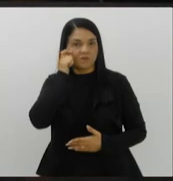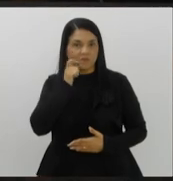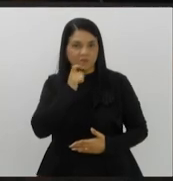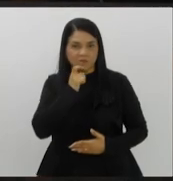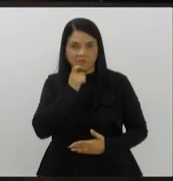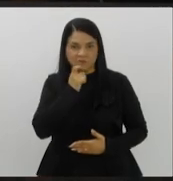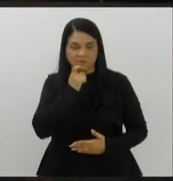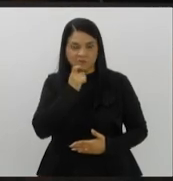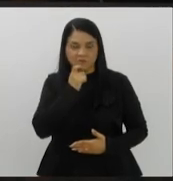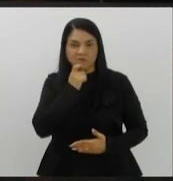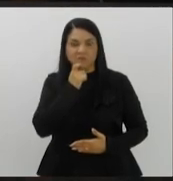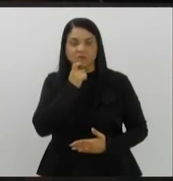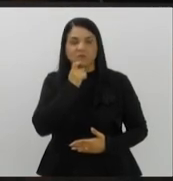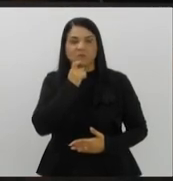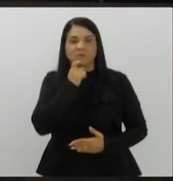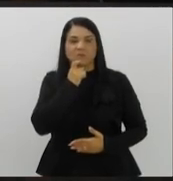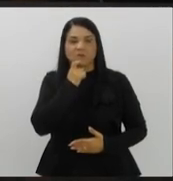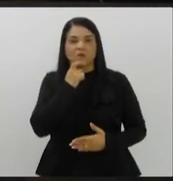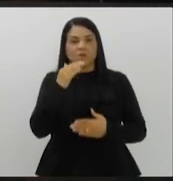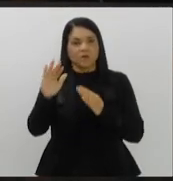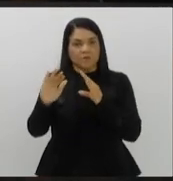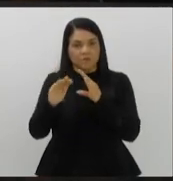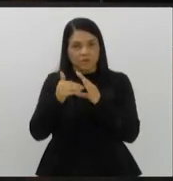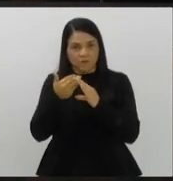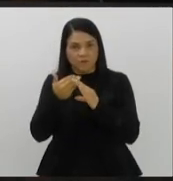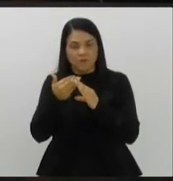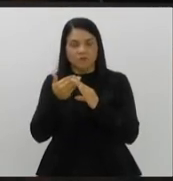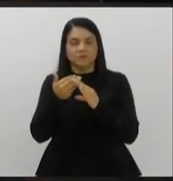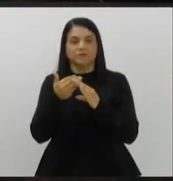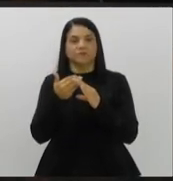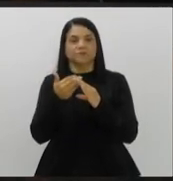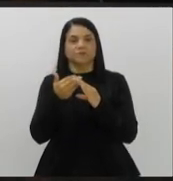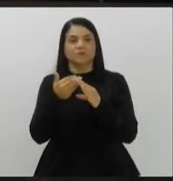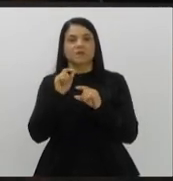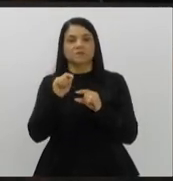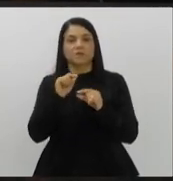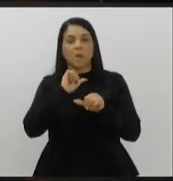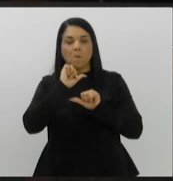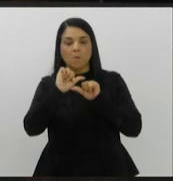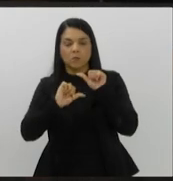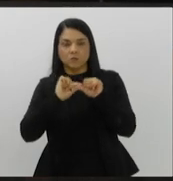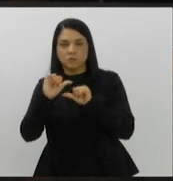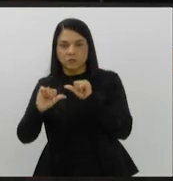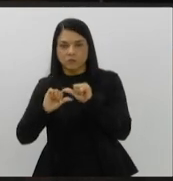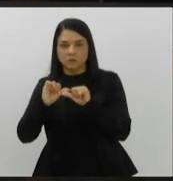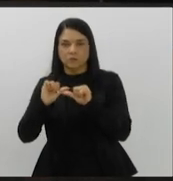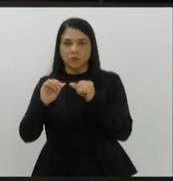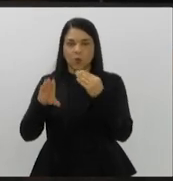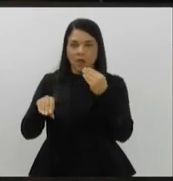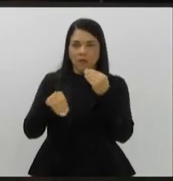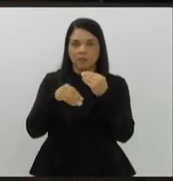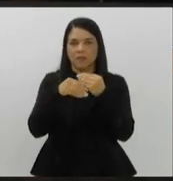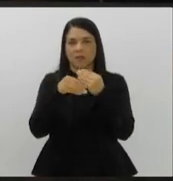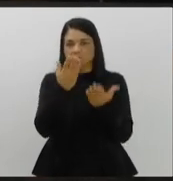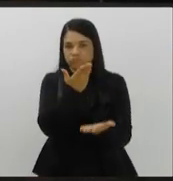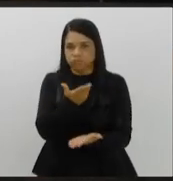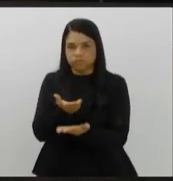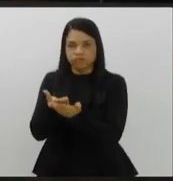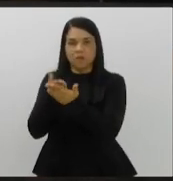Janeiro, o senhor Cláudio Castro, o envio de mensagem dispondo sobre a alteração do anexo 1 da lei